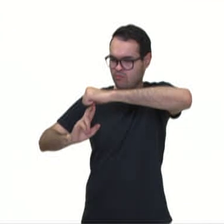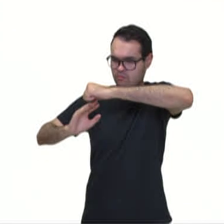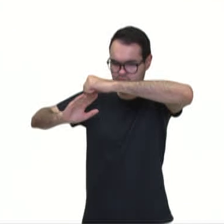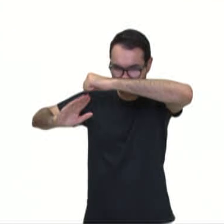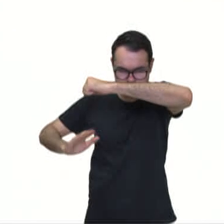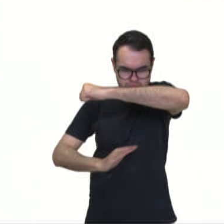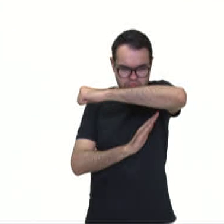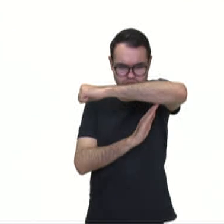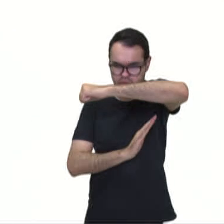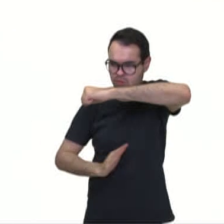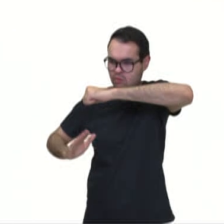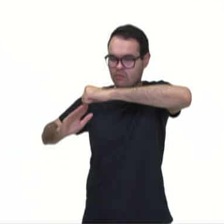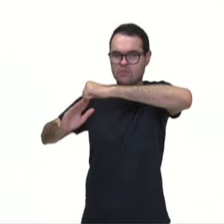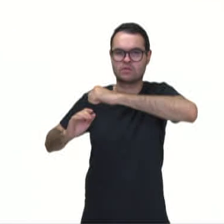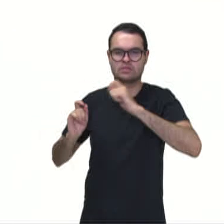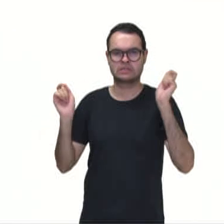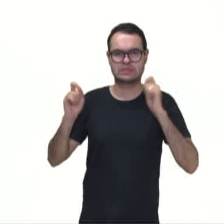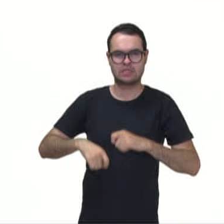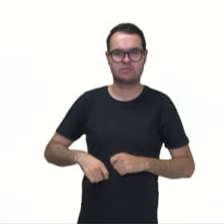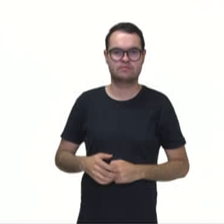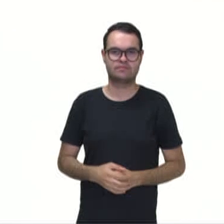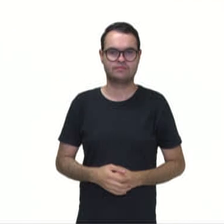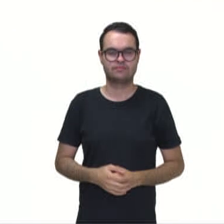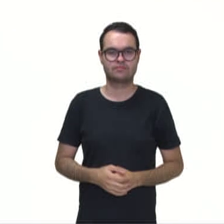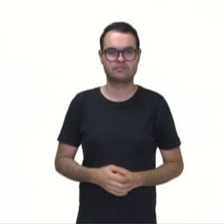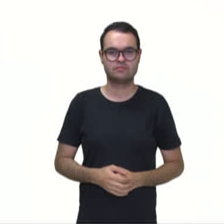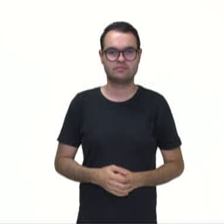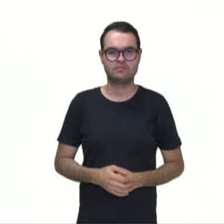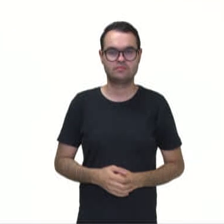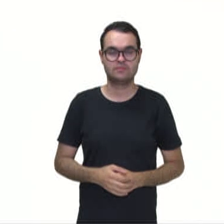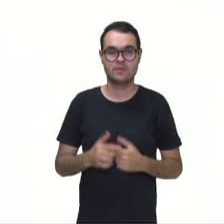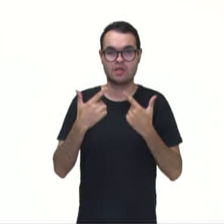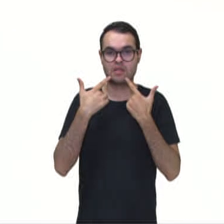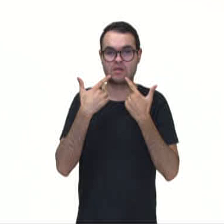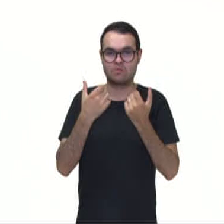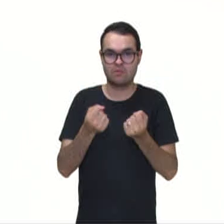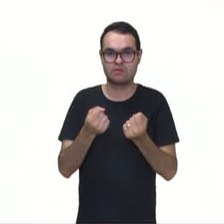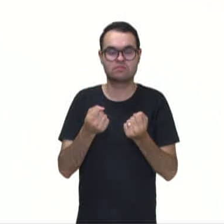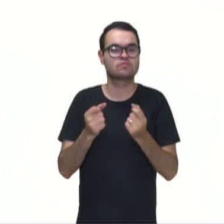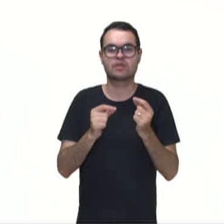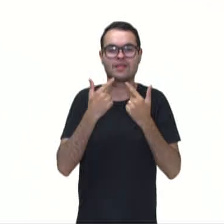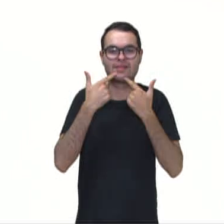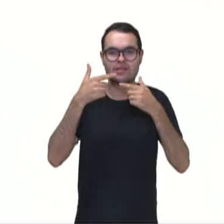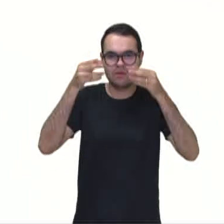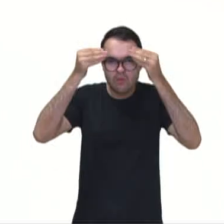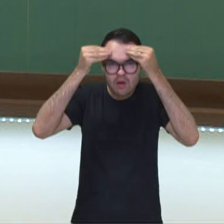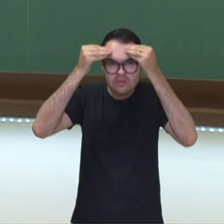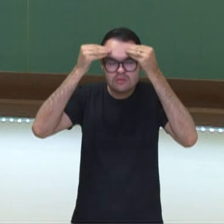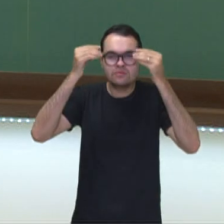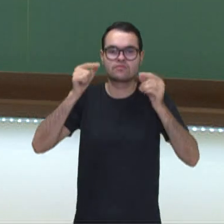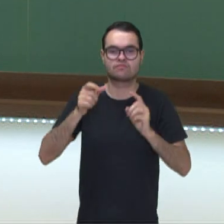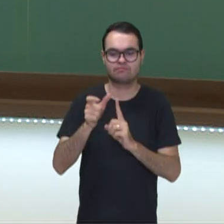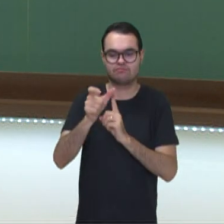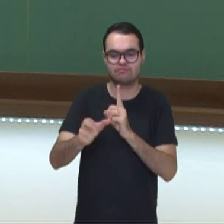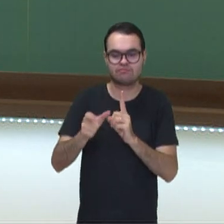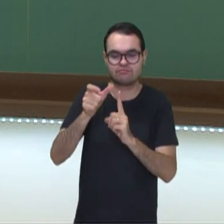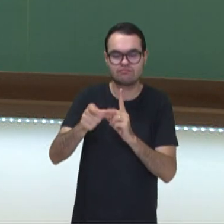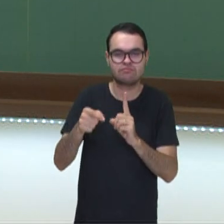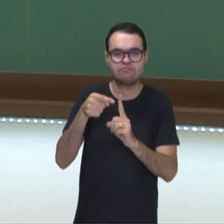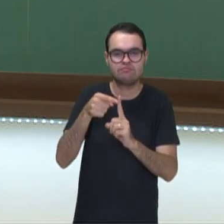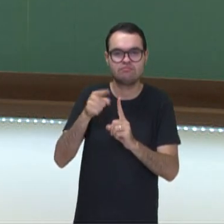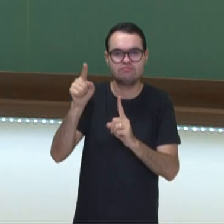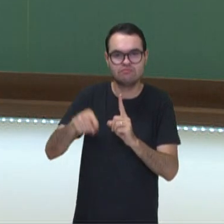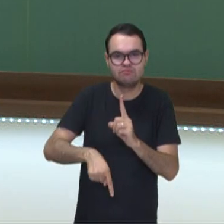que a linguagem não verbal é muito importante, né? Ela complementa as informações que a linguagem verbal